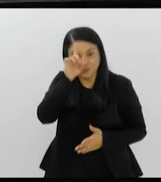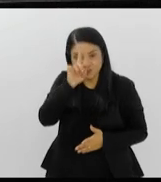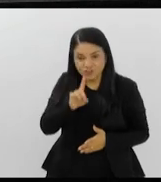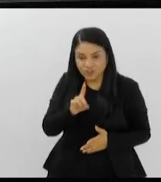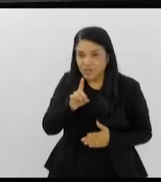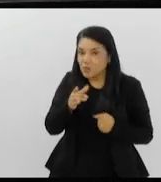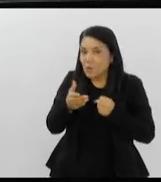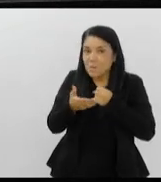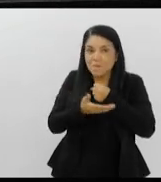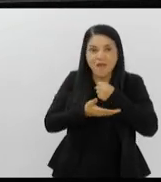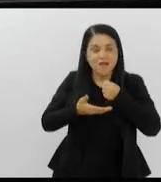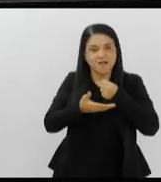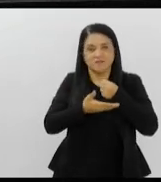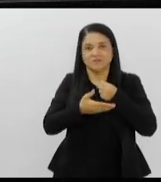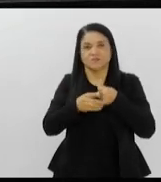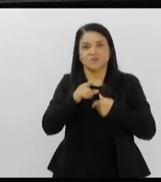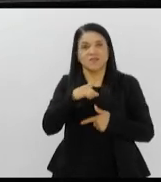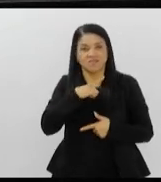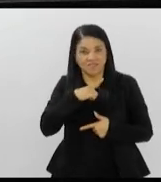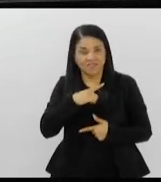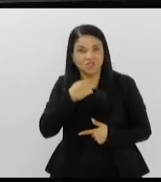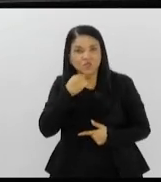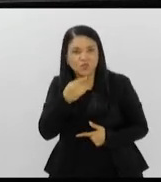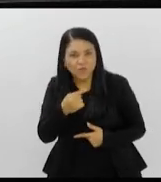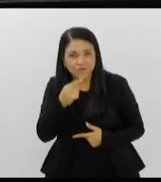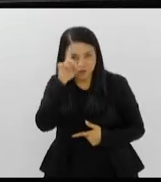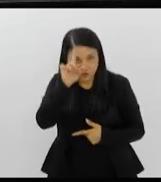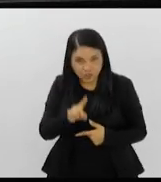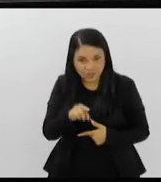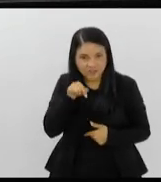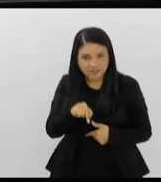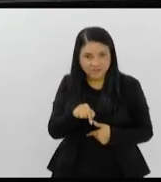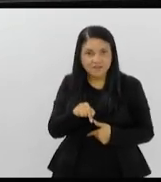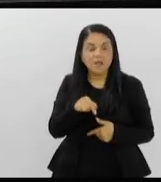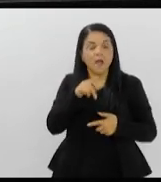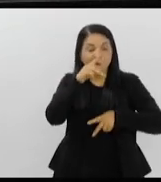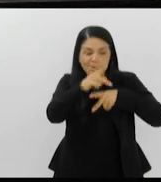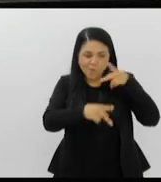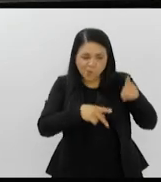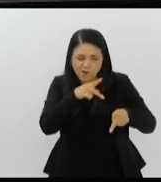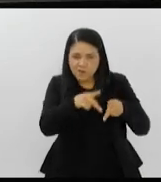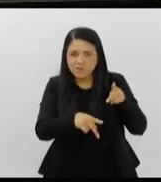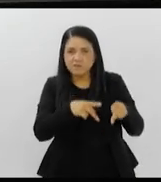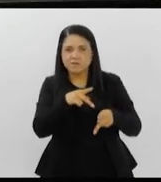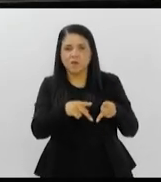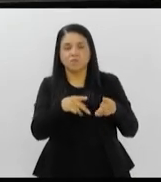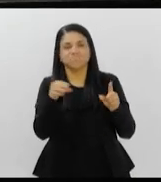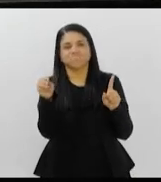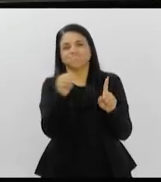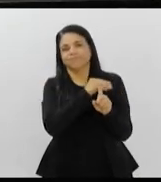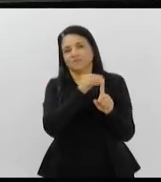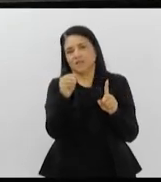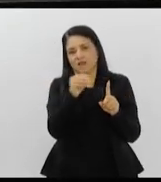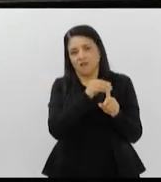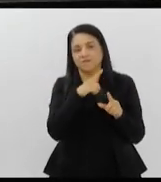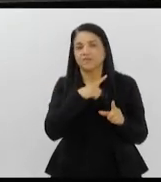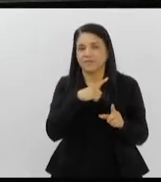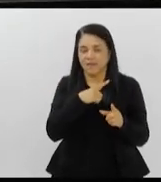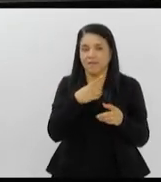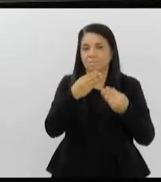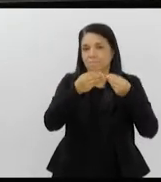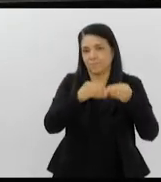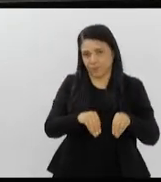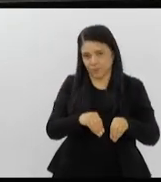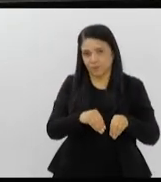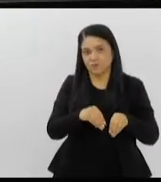aqueles que tinham dúvidas sobre esse direito, haja visto o quanto que as populações mais vulnerabilizadas foram afetadas no